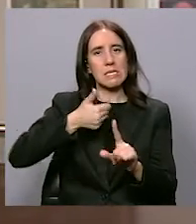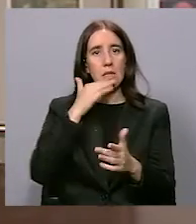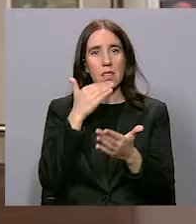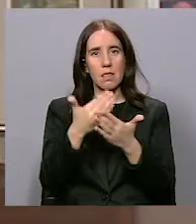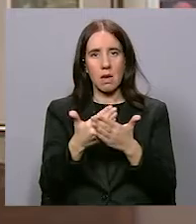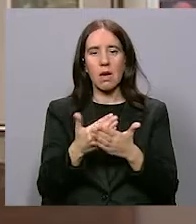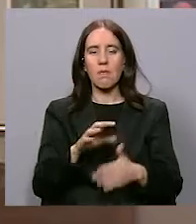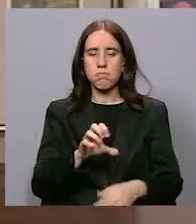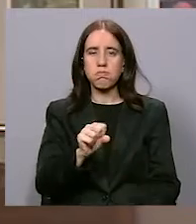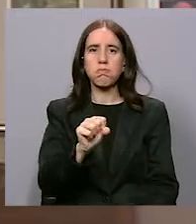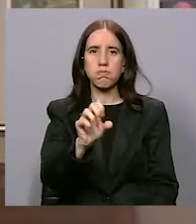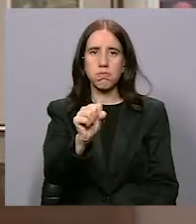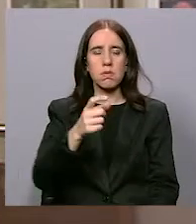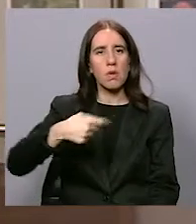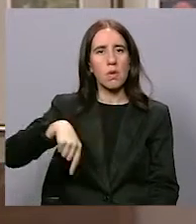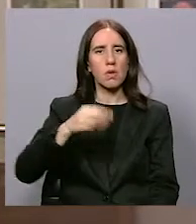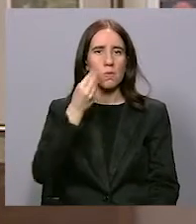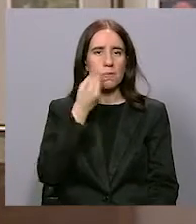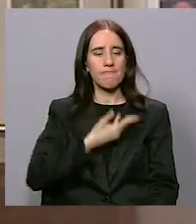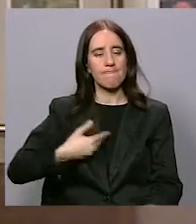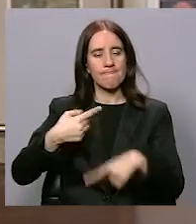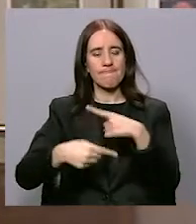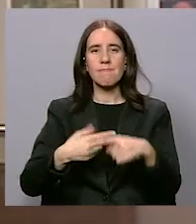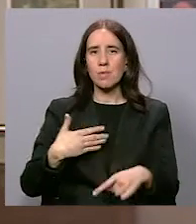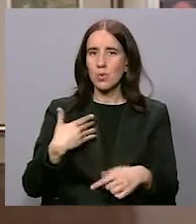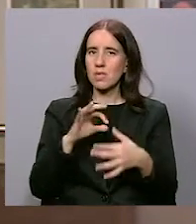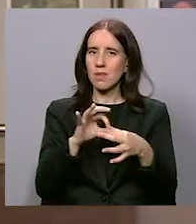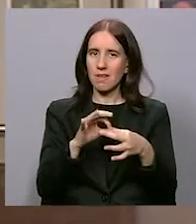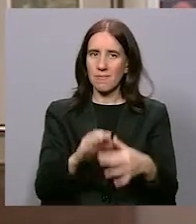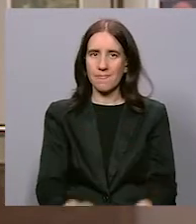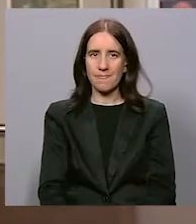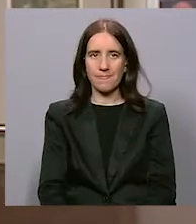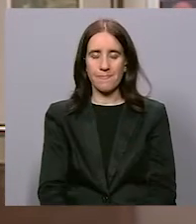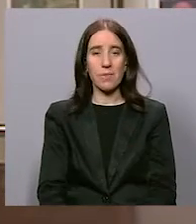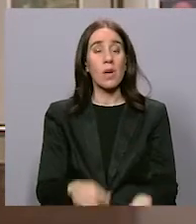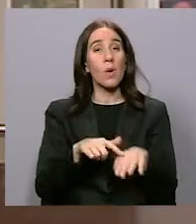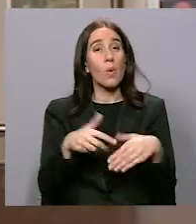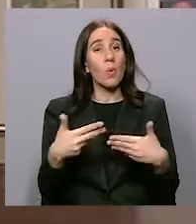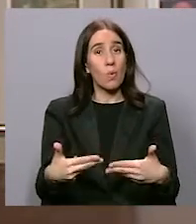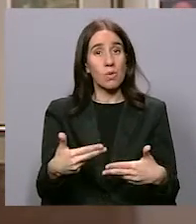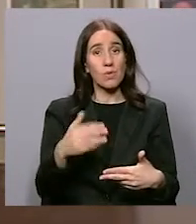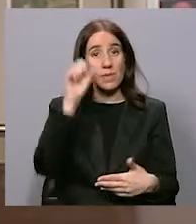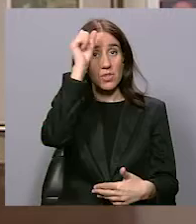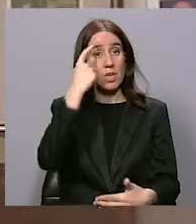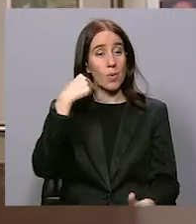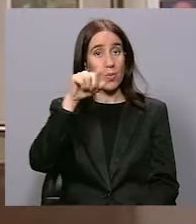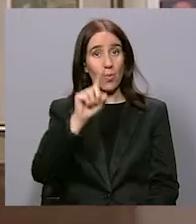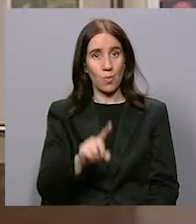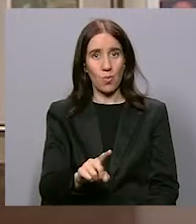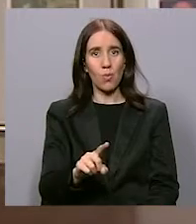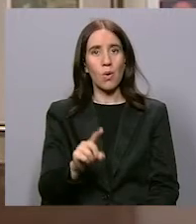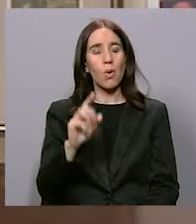eu vou indo mais longe a nossa tradicional solidariedade hoje de 1 de janeiro